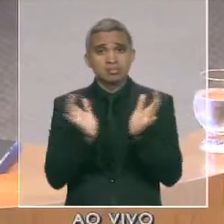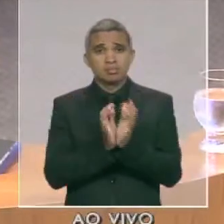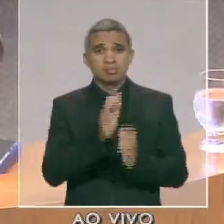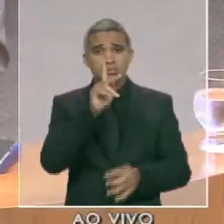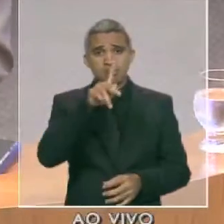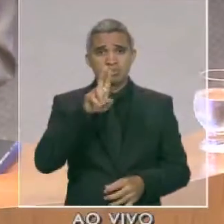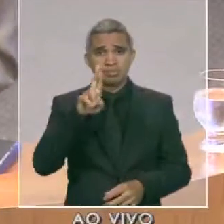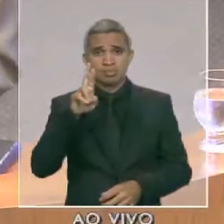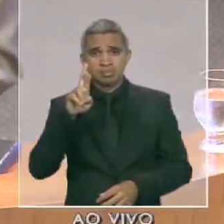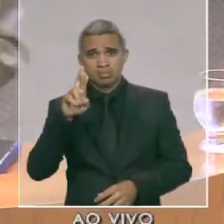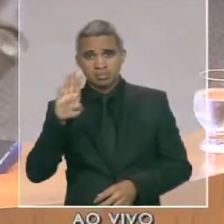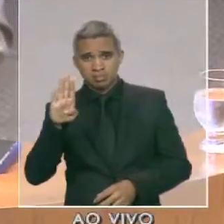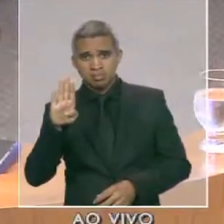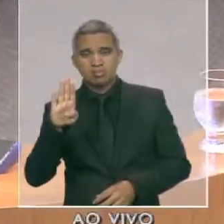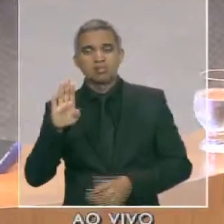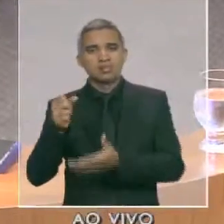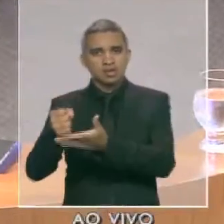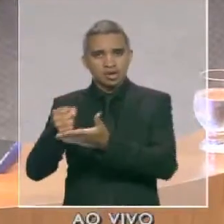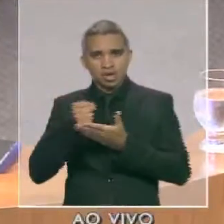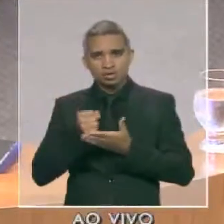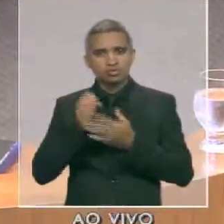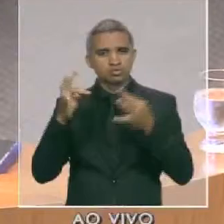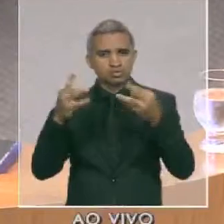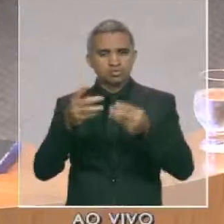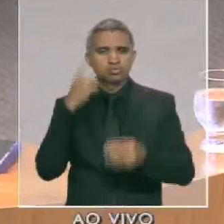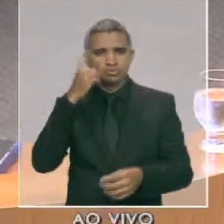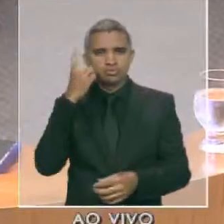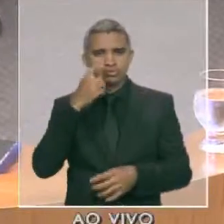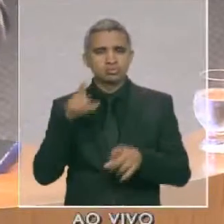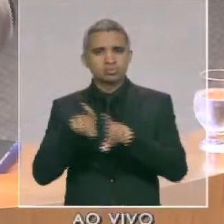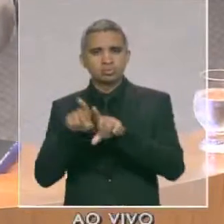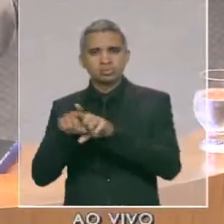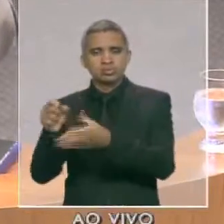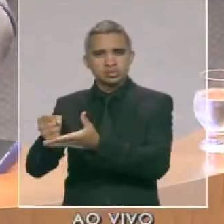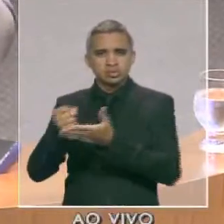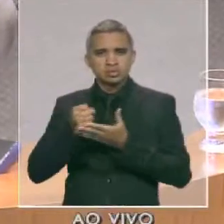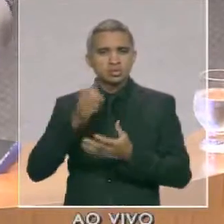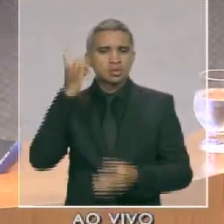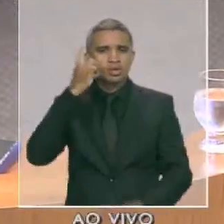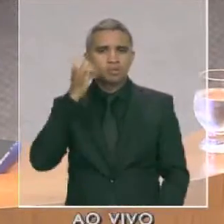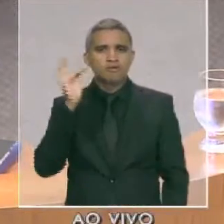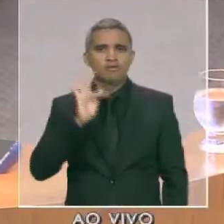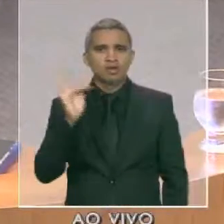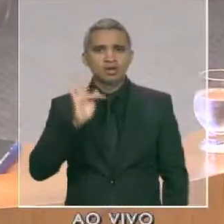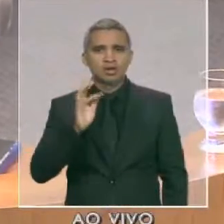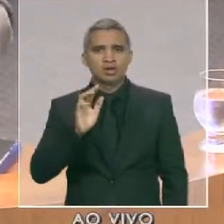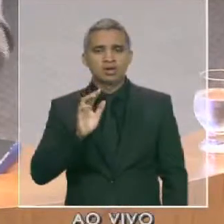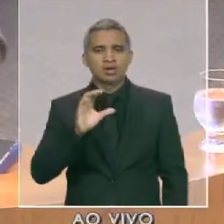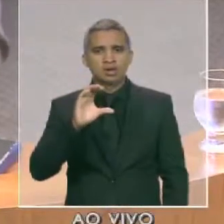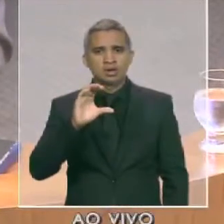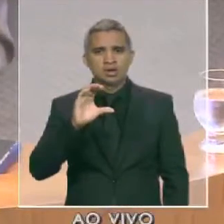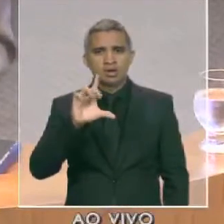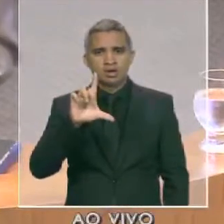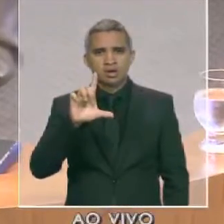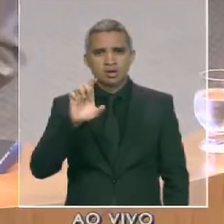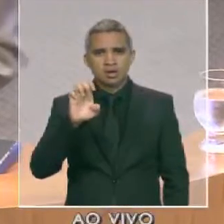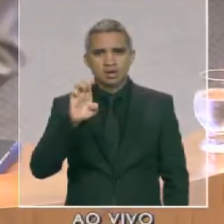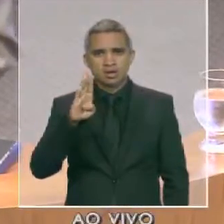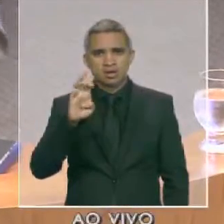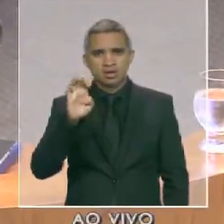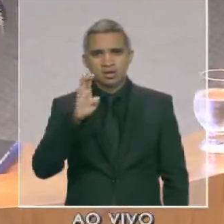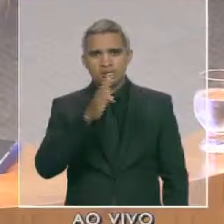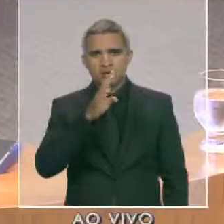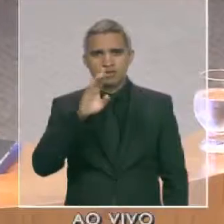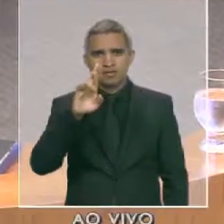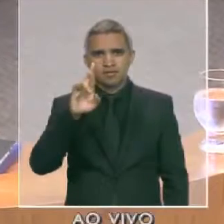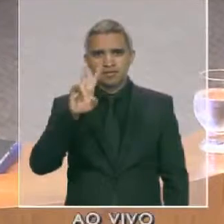os deputados, com o apoio do deputado federal Kleber Verde, que realmente está mantendo esta casa, que vai contribuir com esta casa, com o nosso apoio,